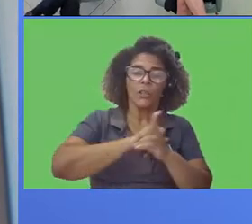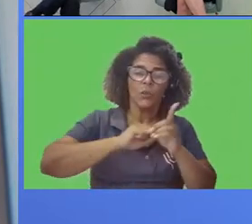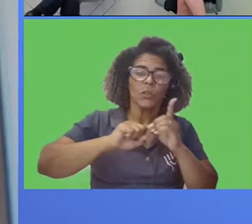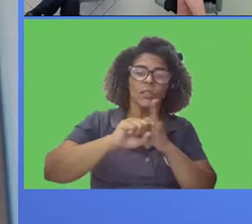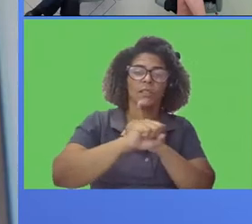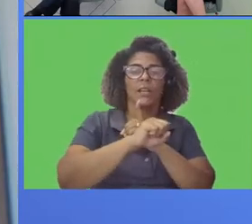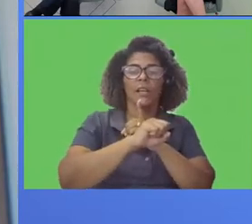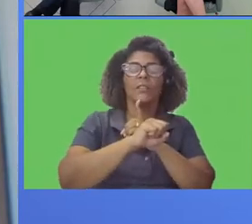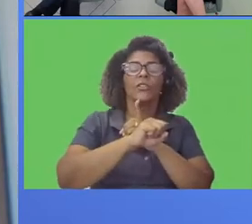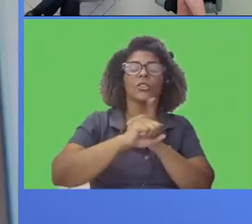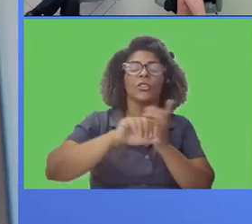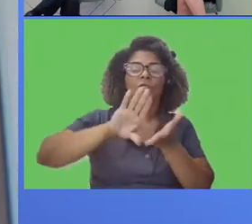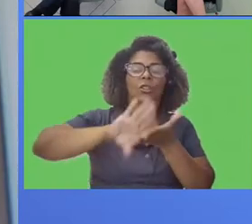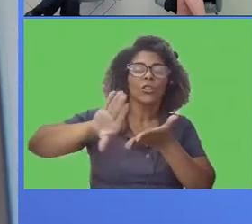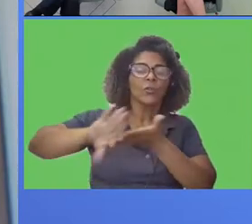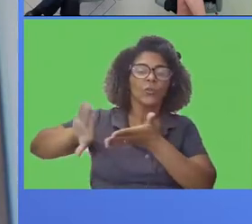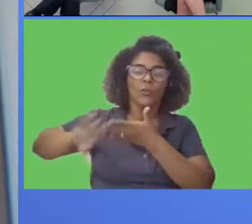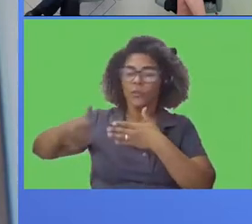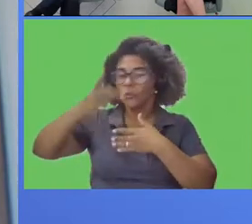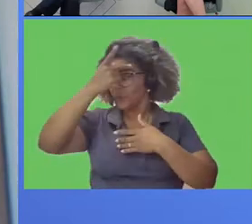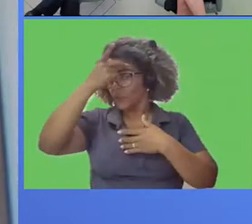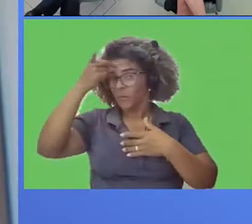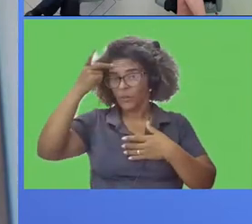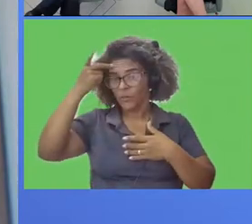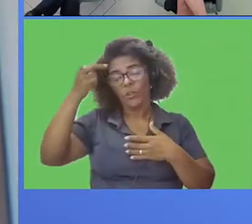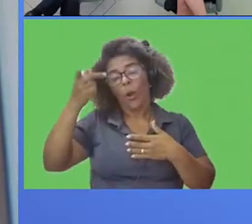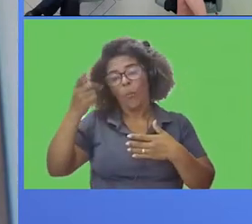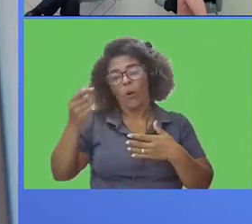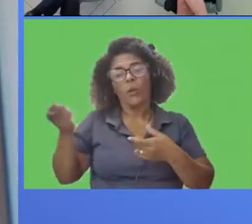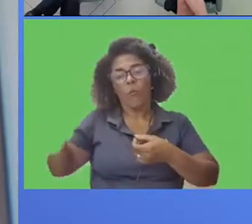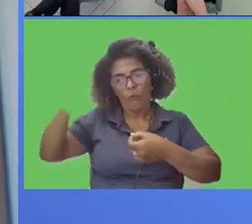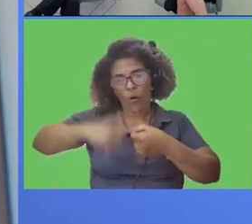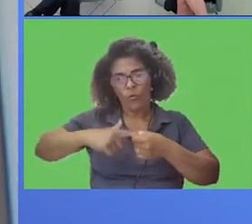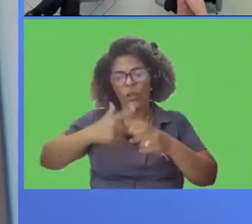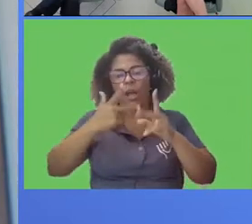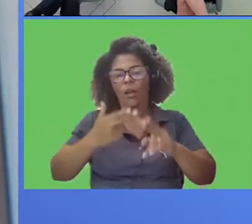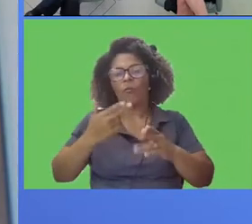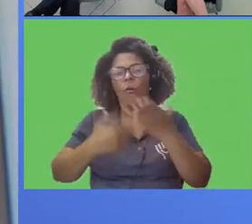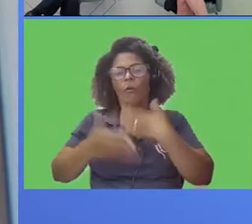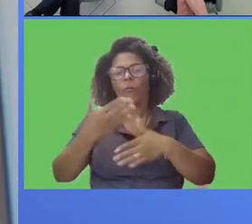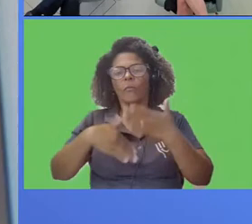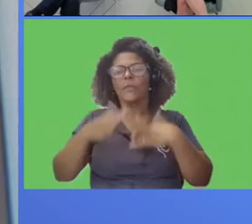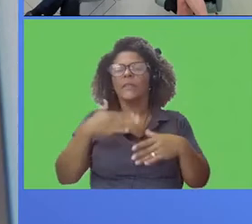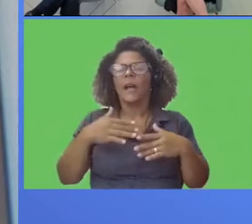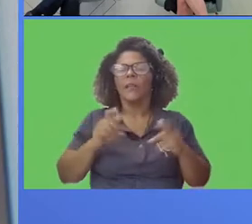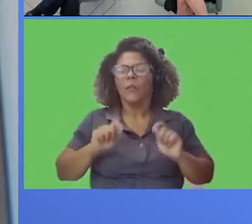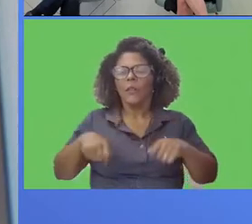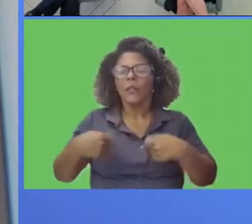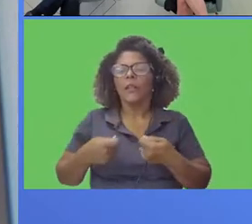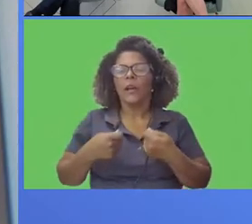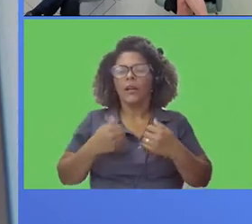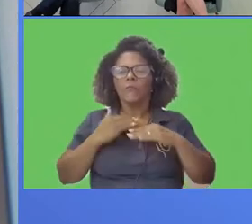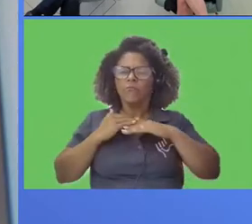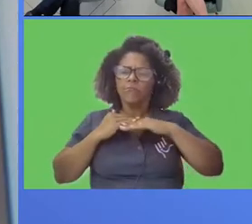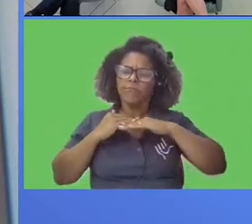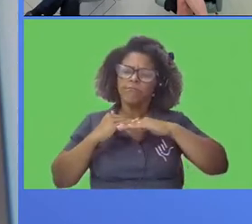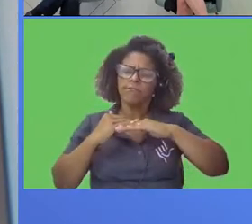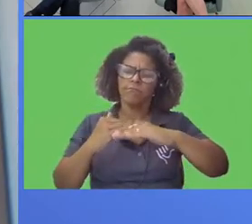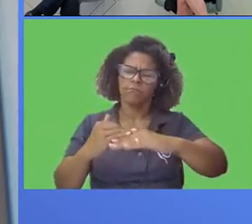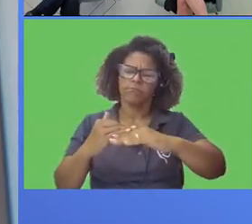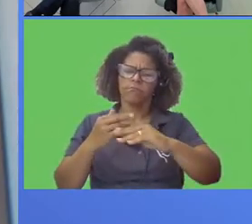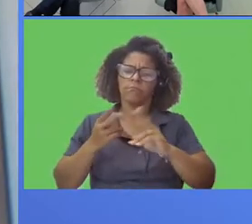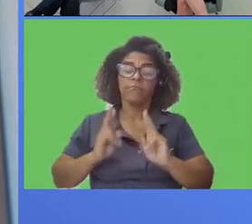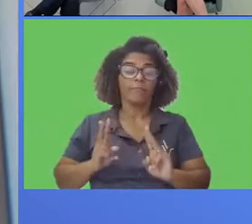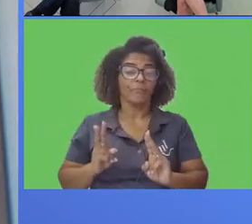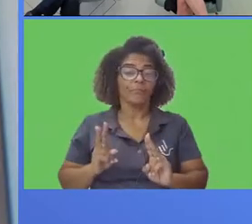significa, portanto, que isso pode ser reconstruído, né, num processo aí, histórico, sempre